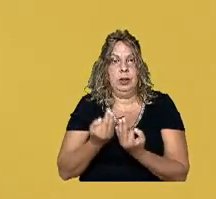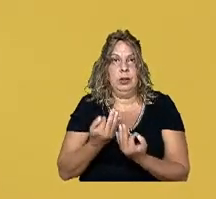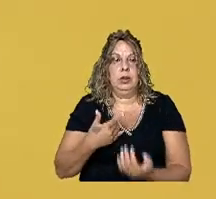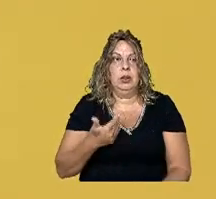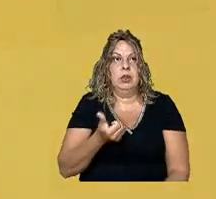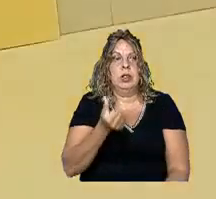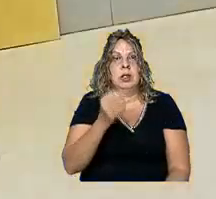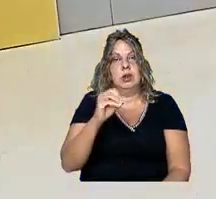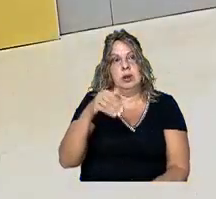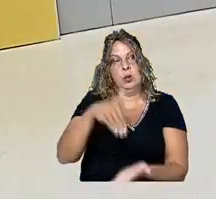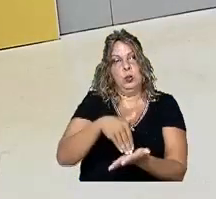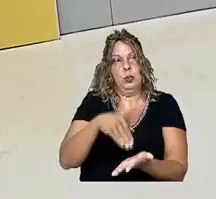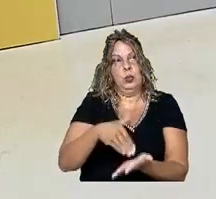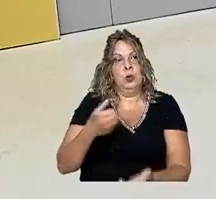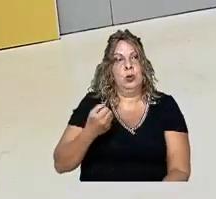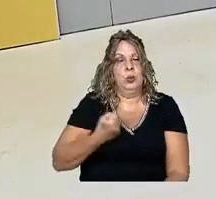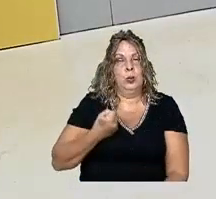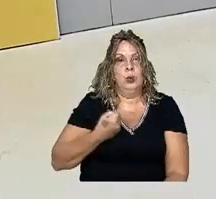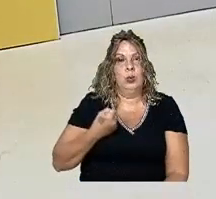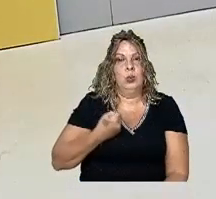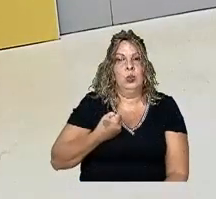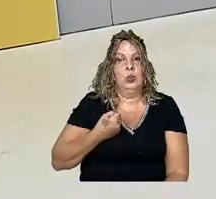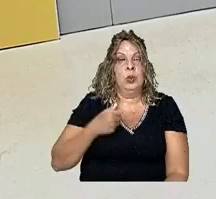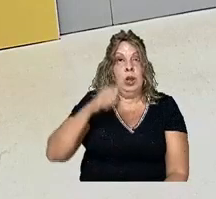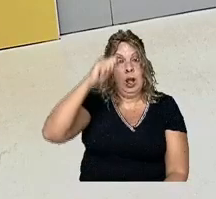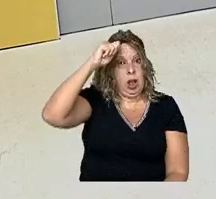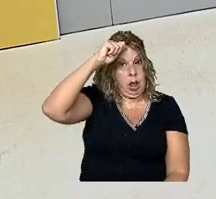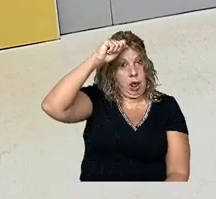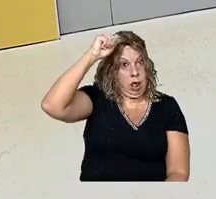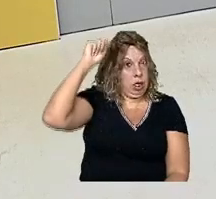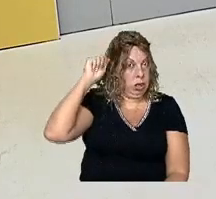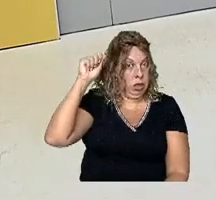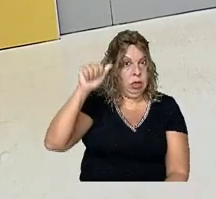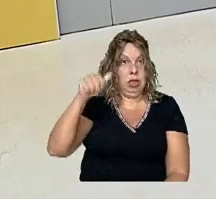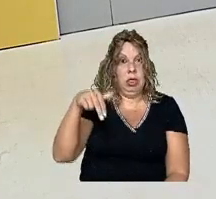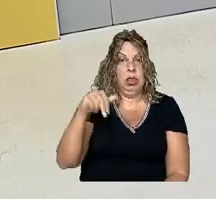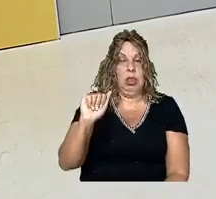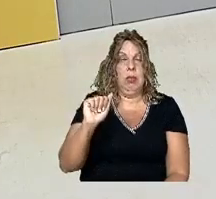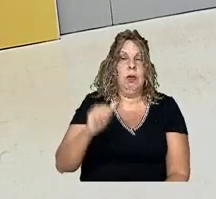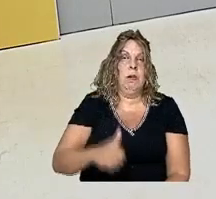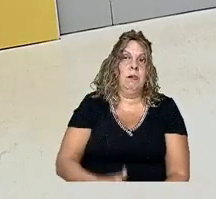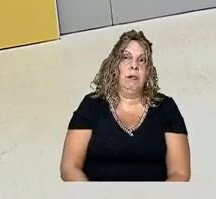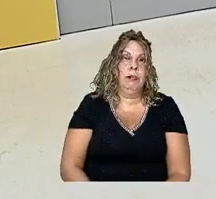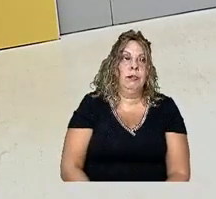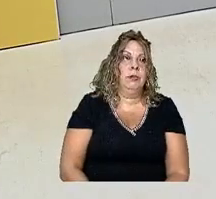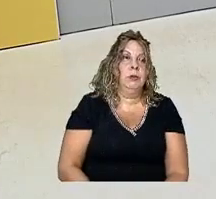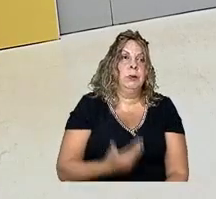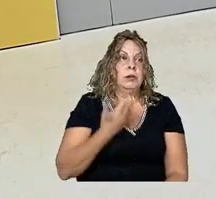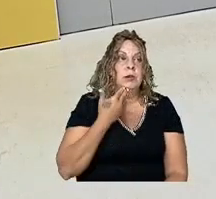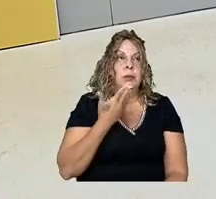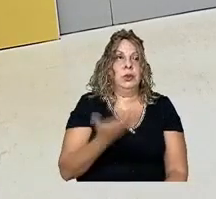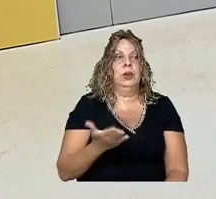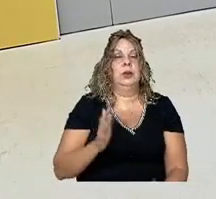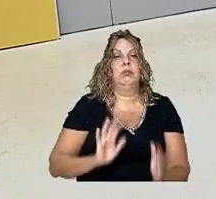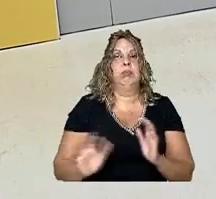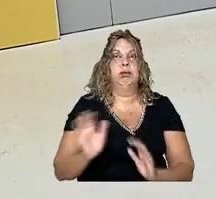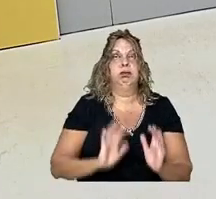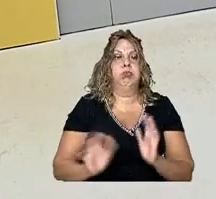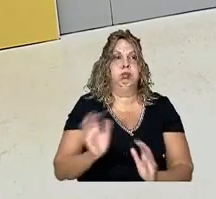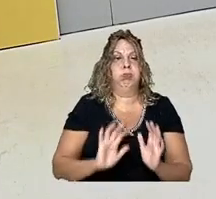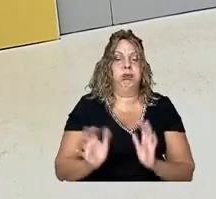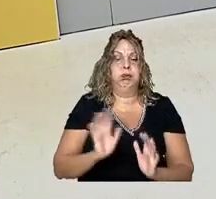última bolinha que vai pra sorteadora com a Ana Paula. E o Edson pediu pra vocês, meninas, mexerem, mexerem,